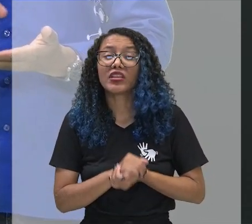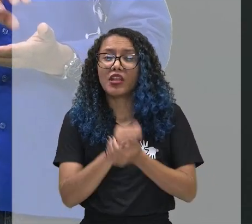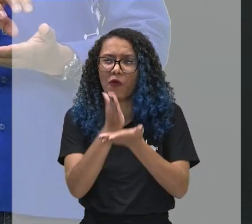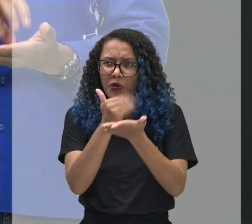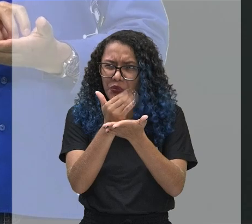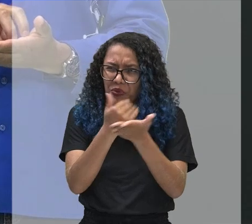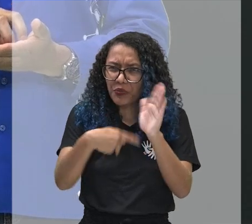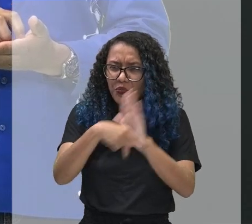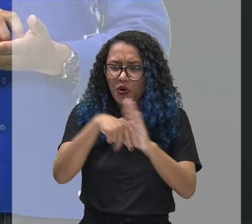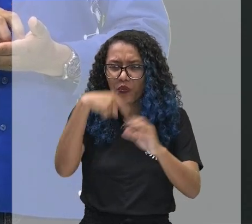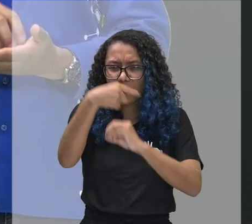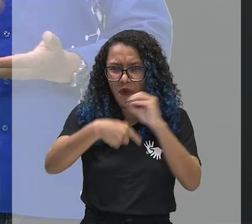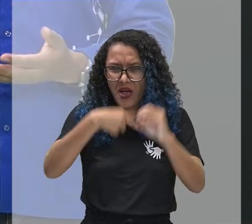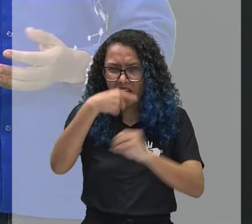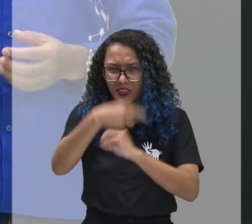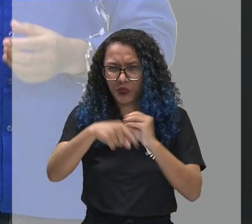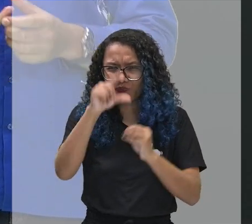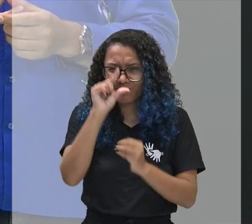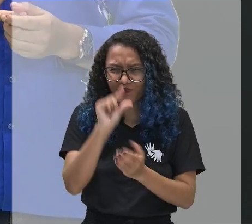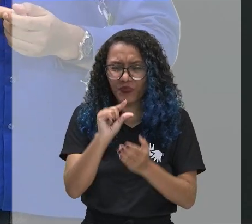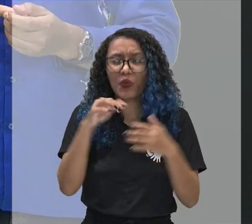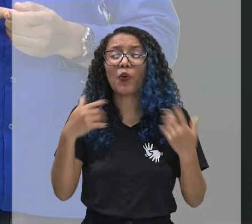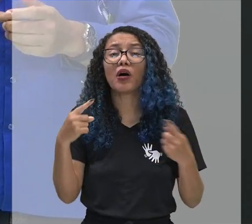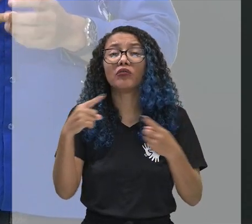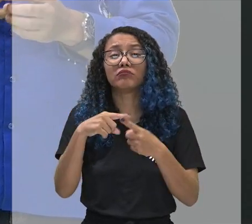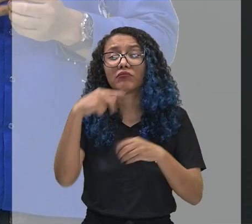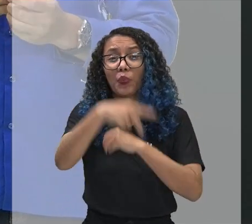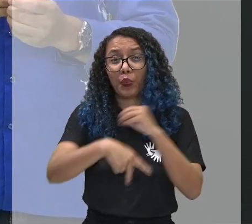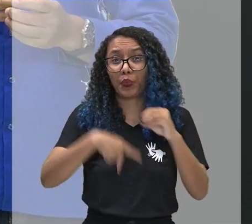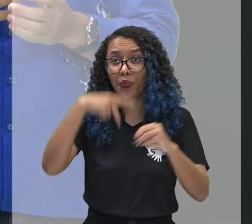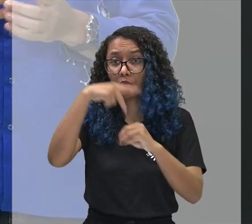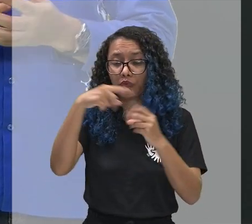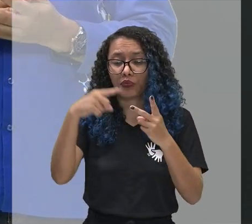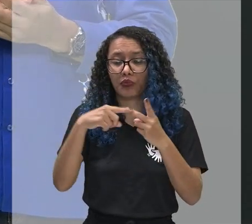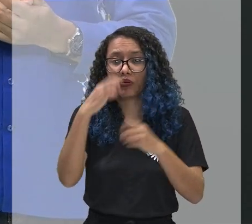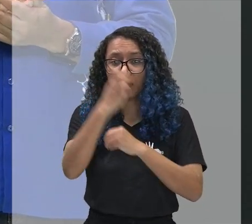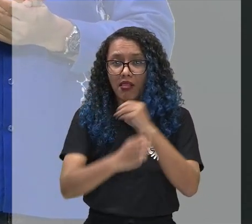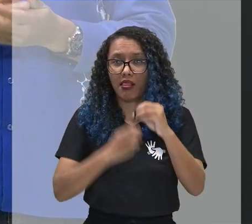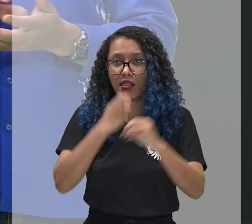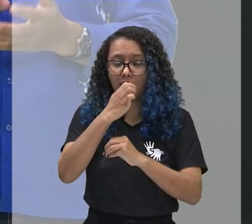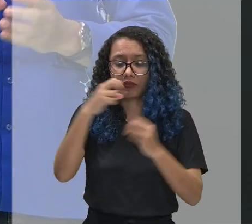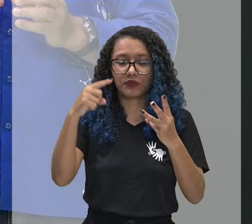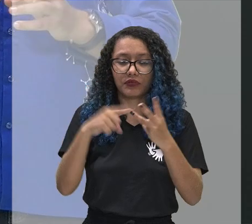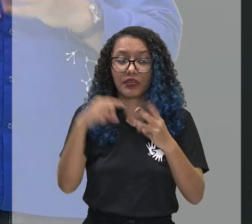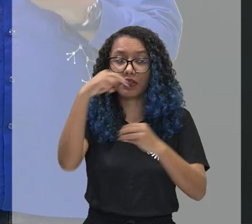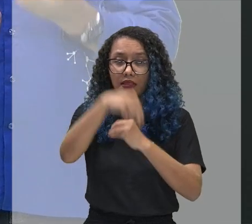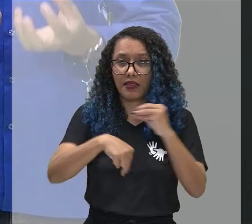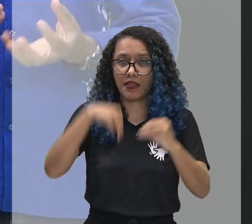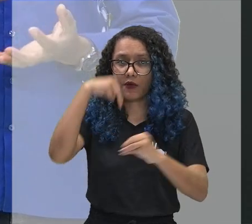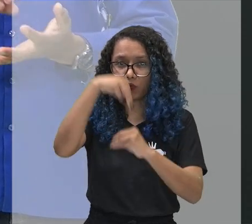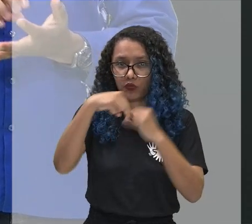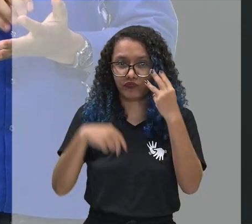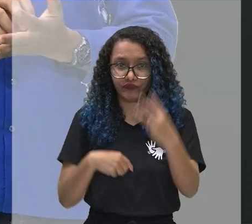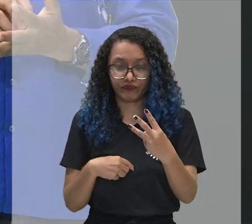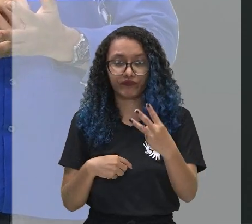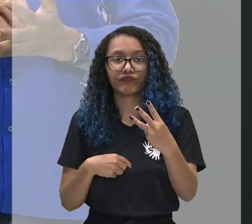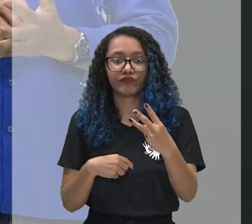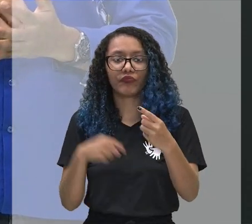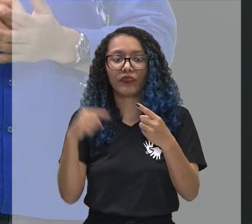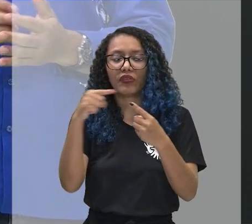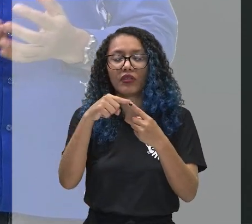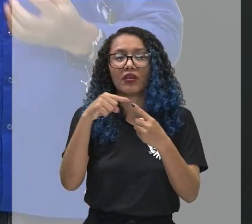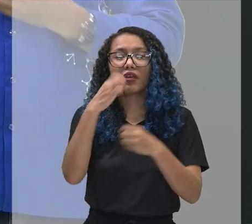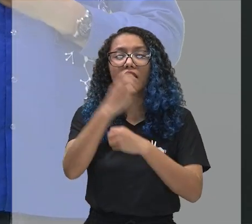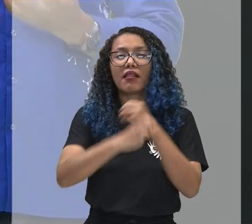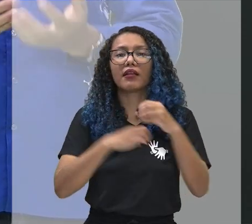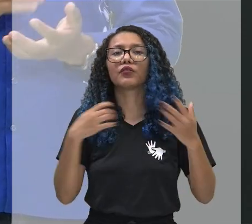partículas subatômicas, que são quais? Prótons, elétrons e nêutrons, né? Os elétrons terão carga